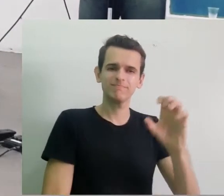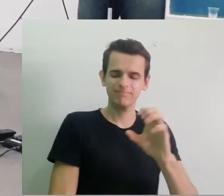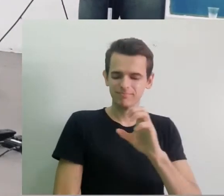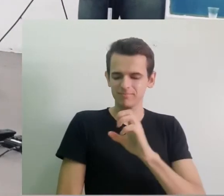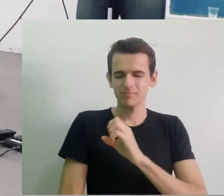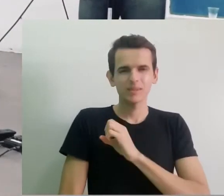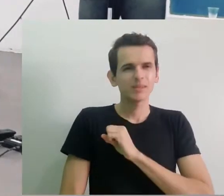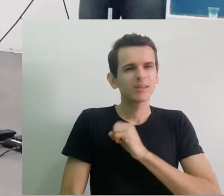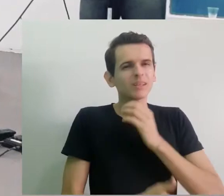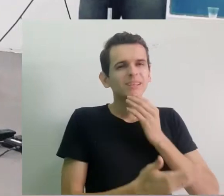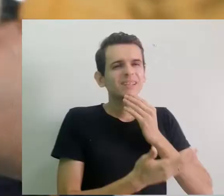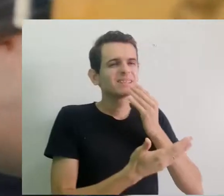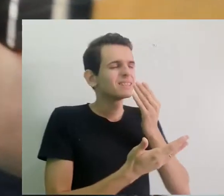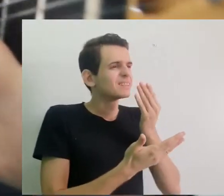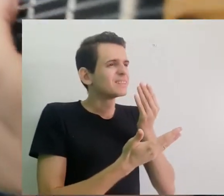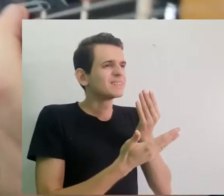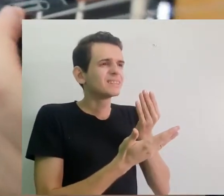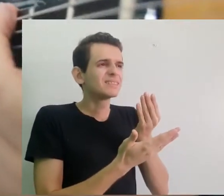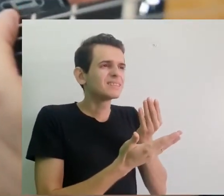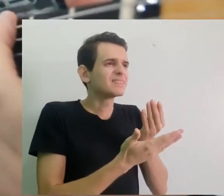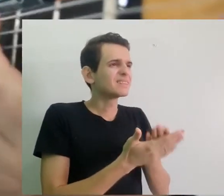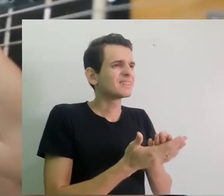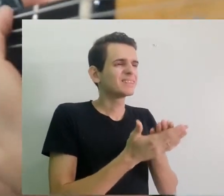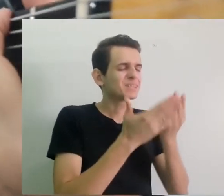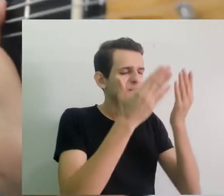as maravilhas de